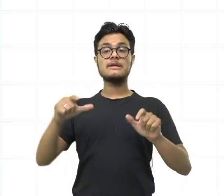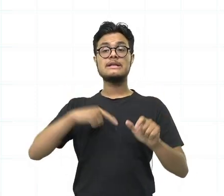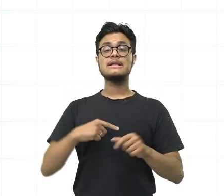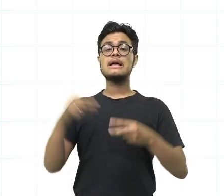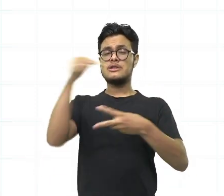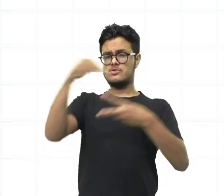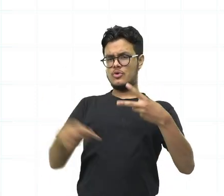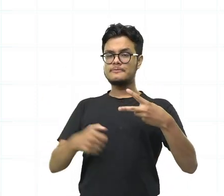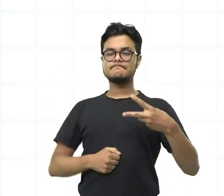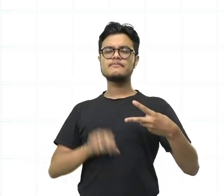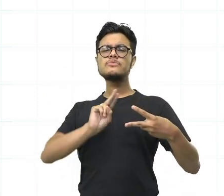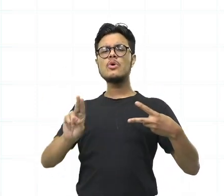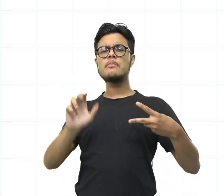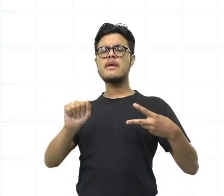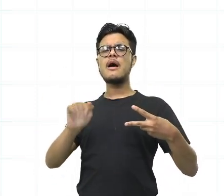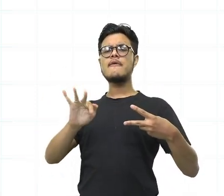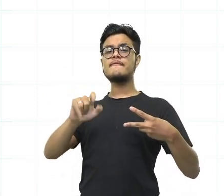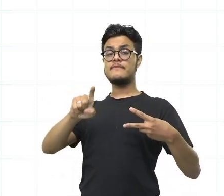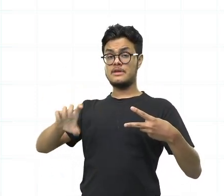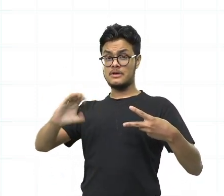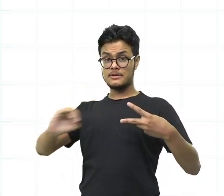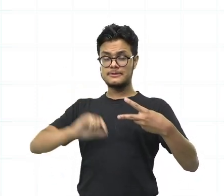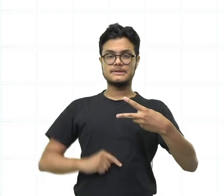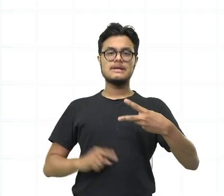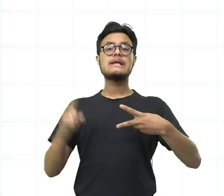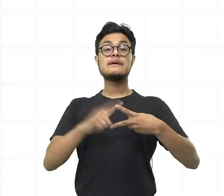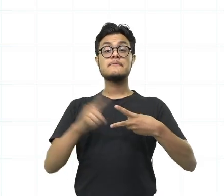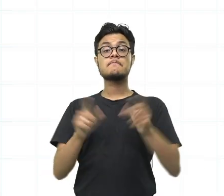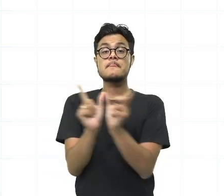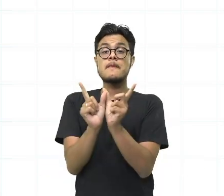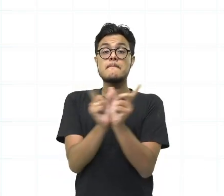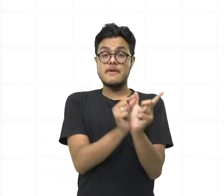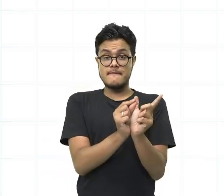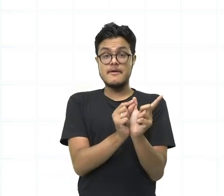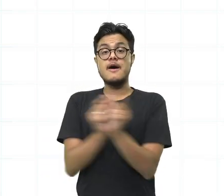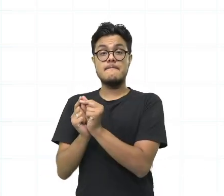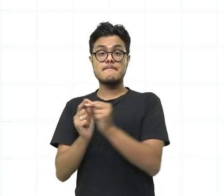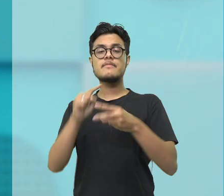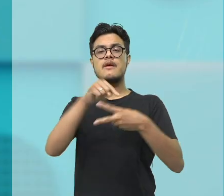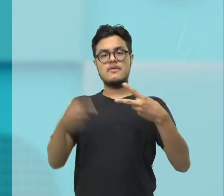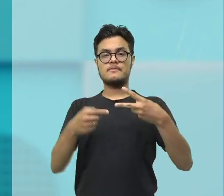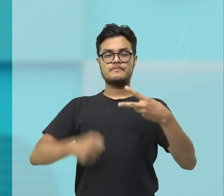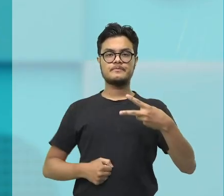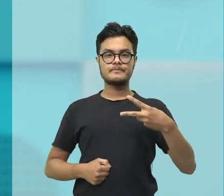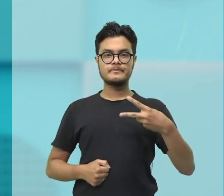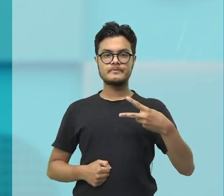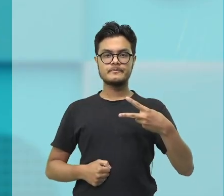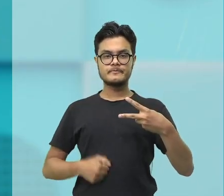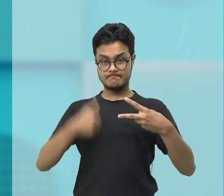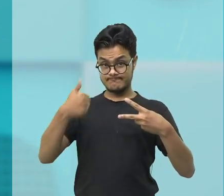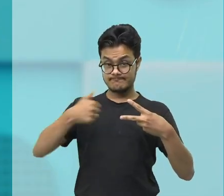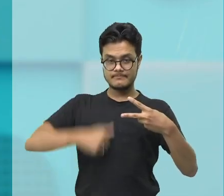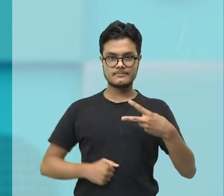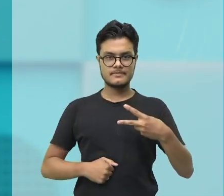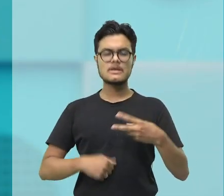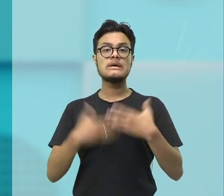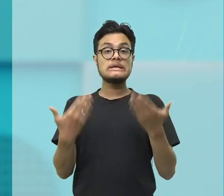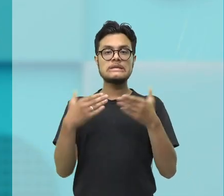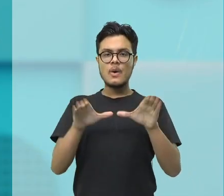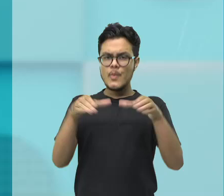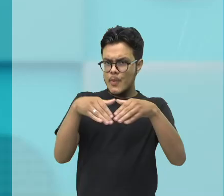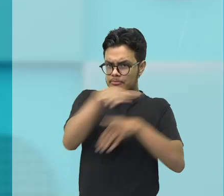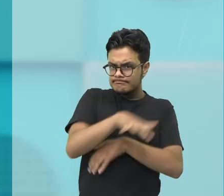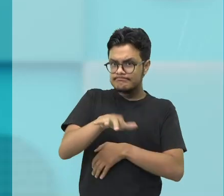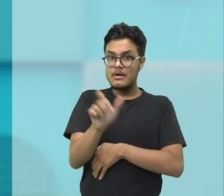nós temos dois tipos de afixos, que seria o quê? O prefixo e o sufixo, tá? Os afixos,